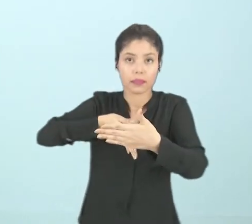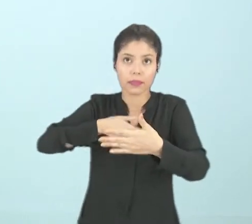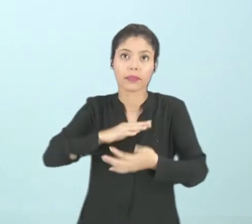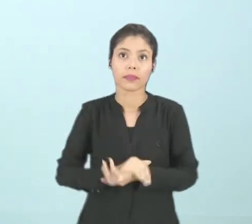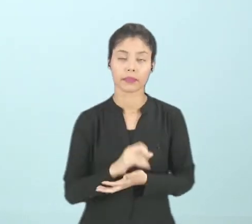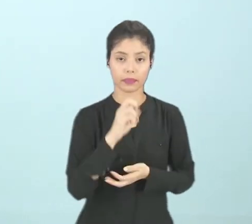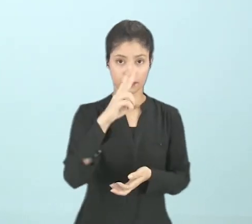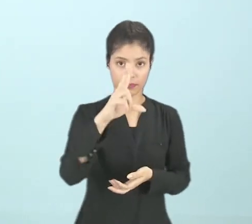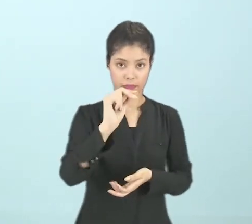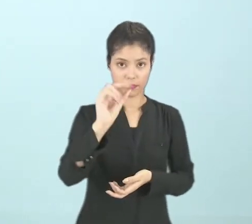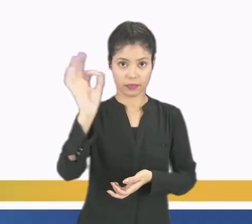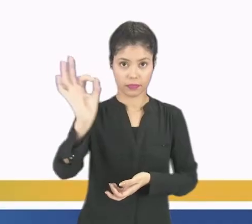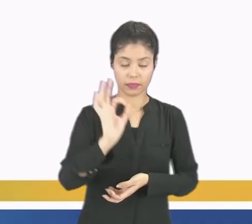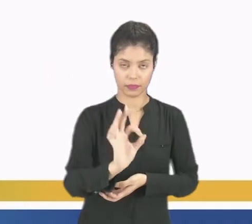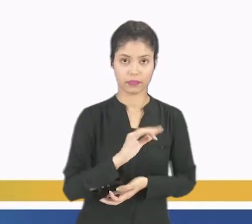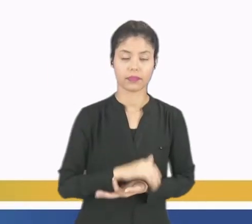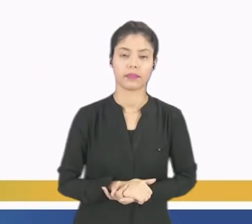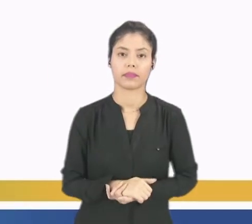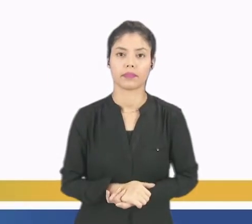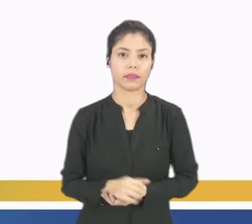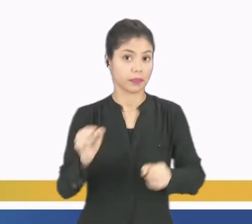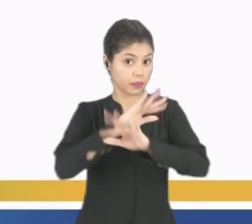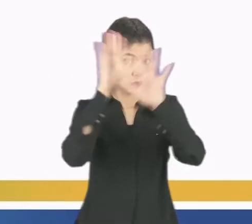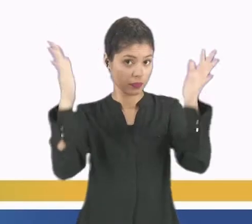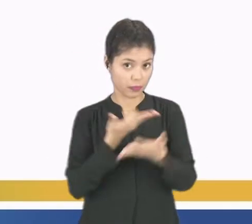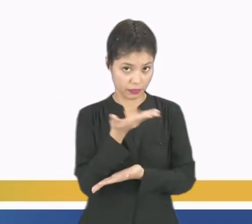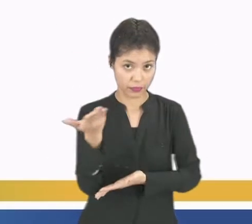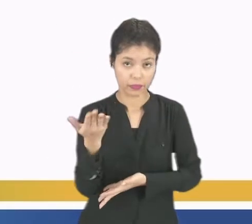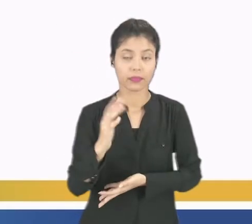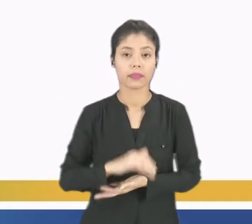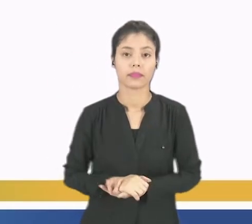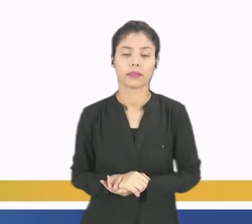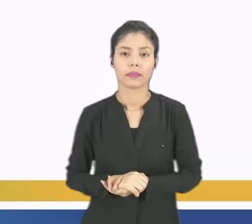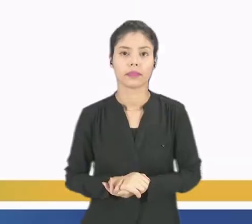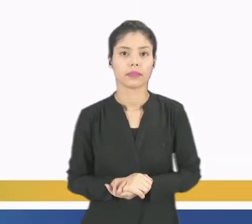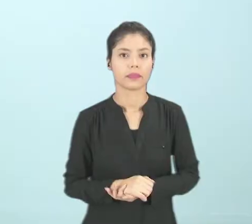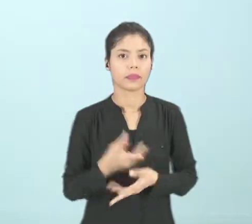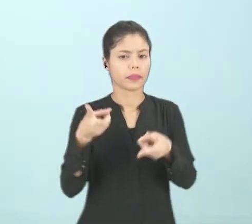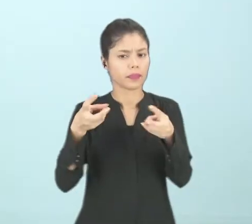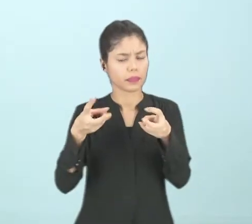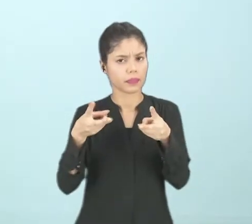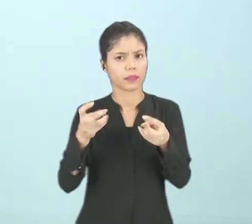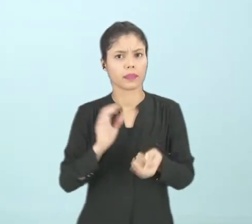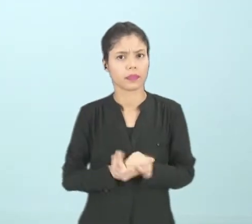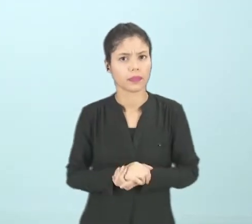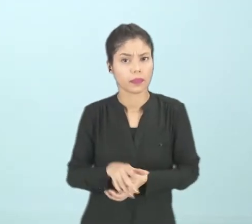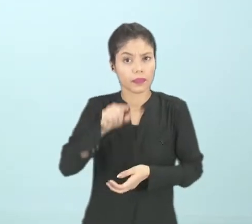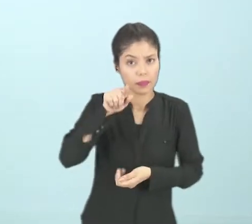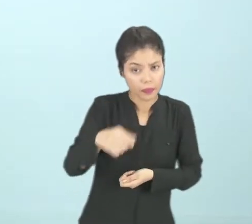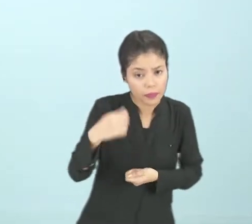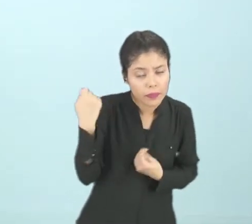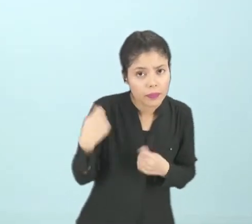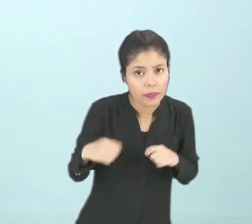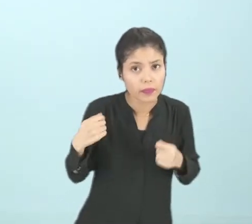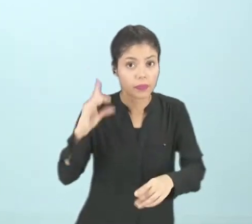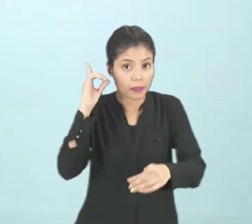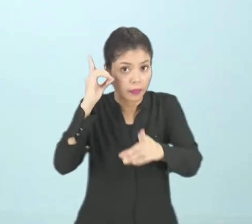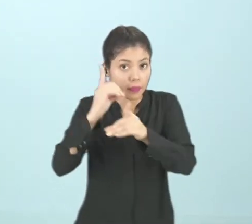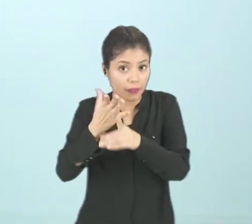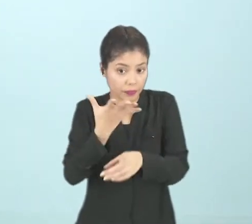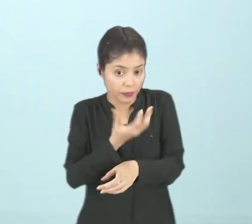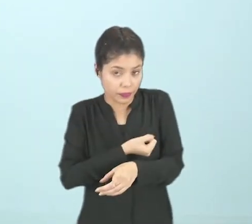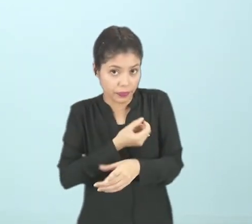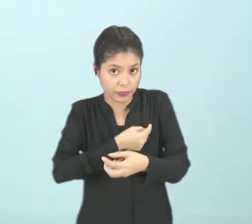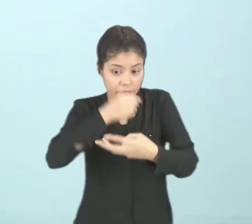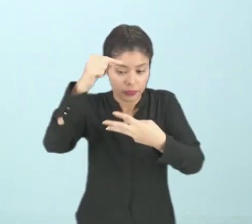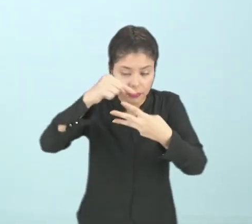aí 50%. Ficou claro para você? Então, perceba, é necessário identificar o número